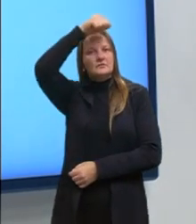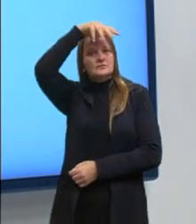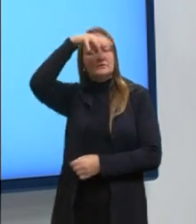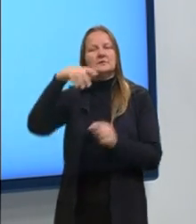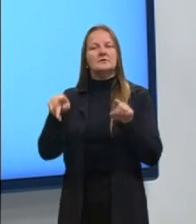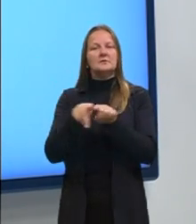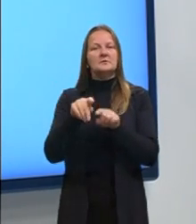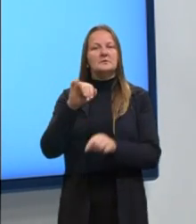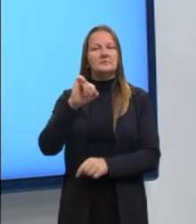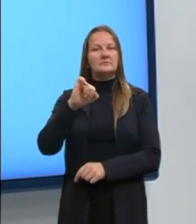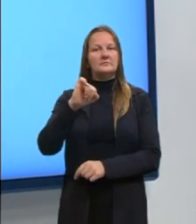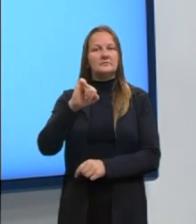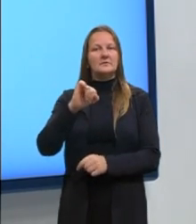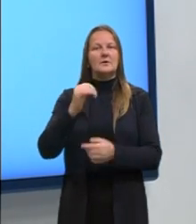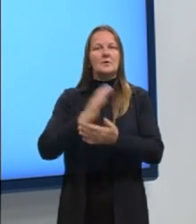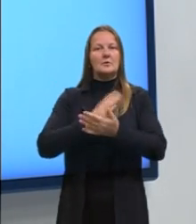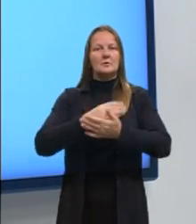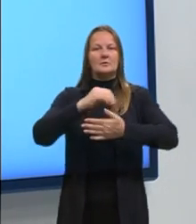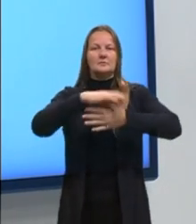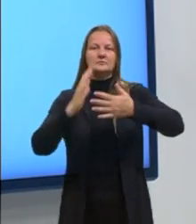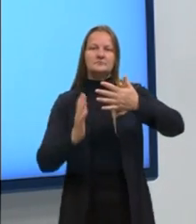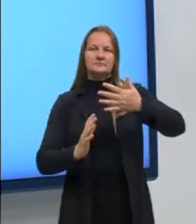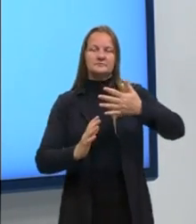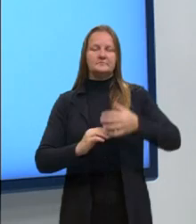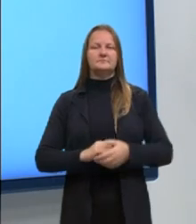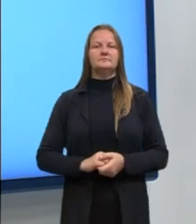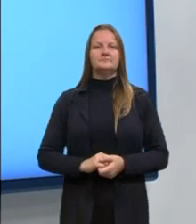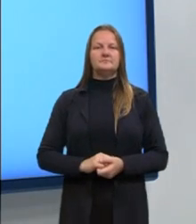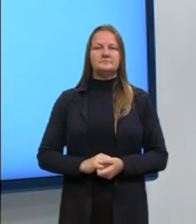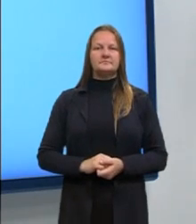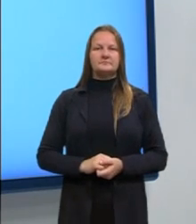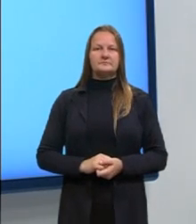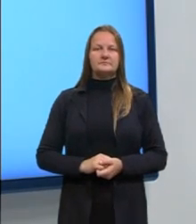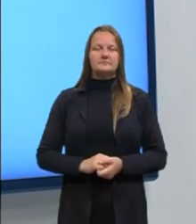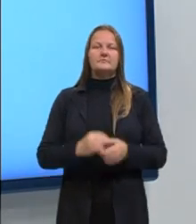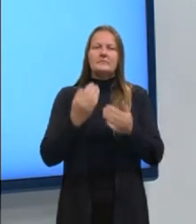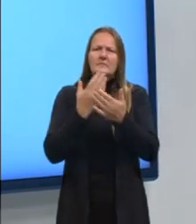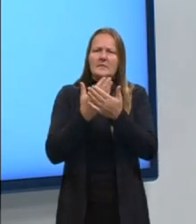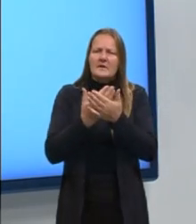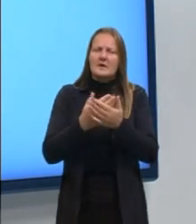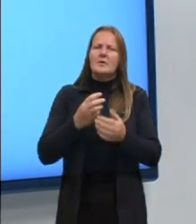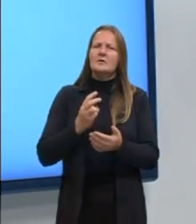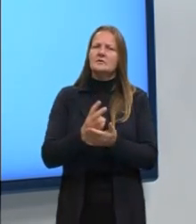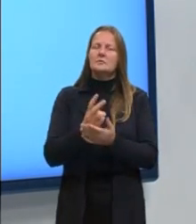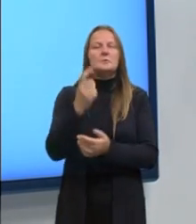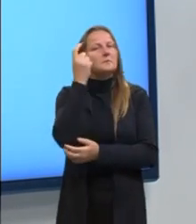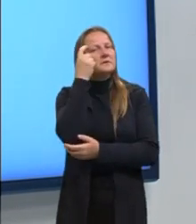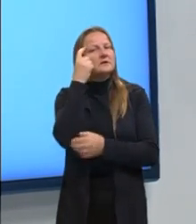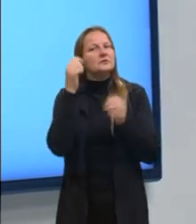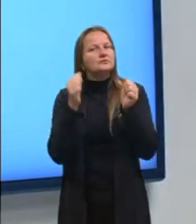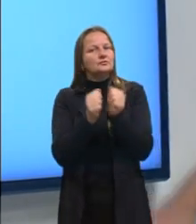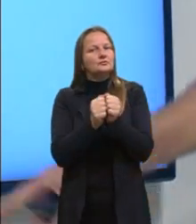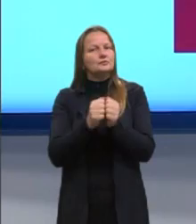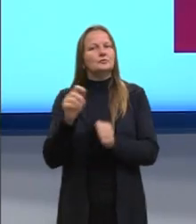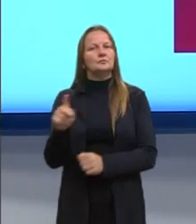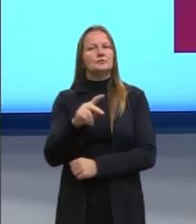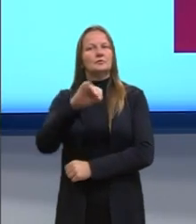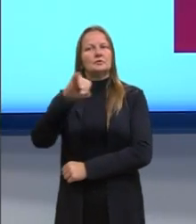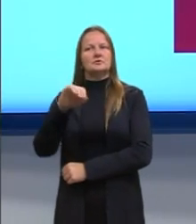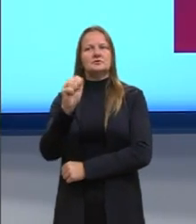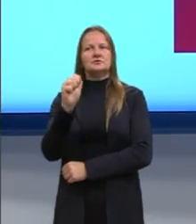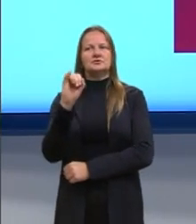e a Lucinéia as nossas meninas intérpretes e libras e essa aula sempre a pensar também comigo do professor